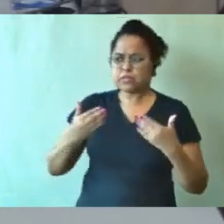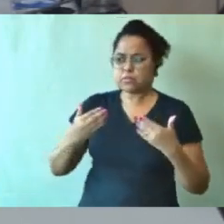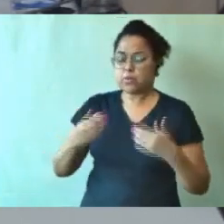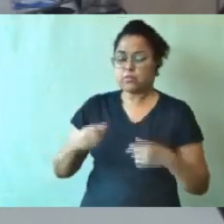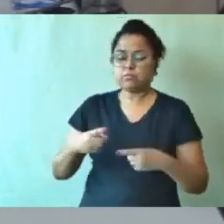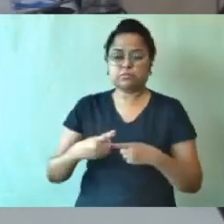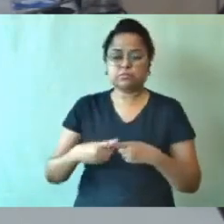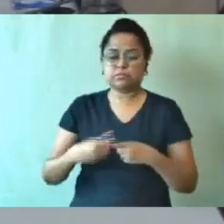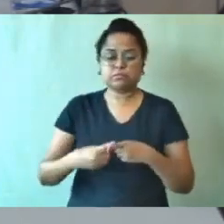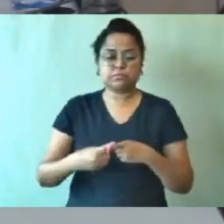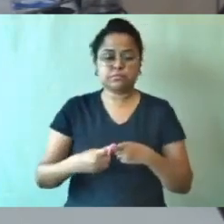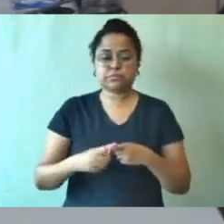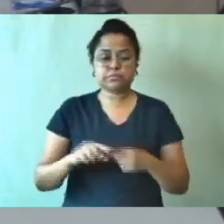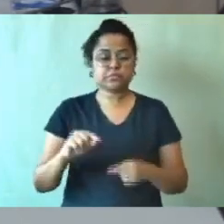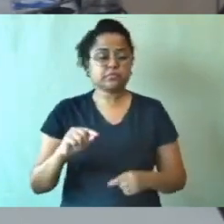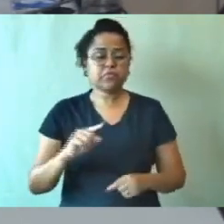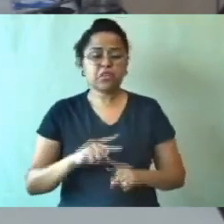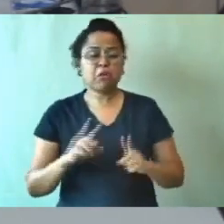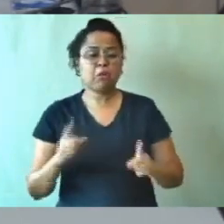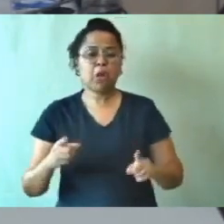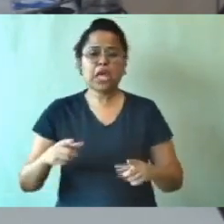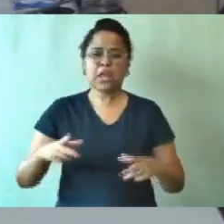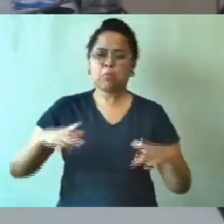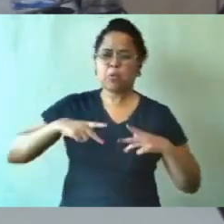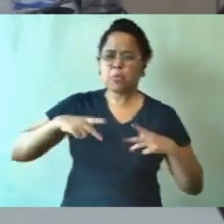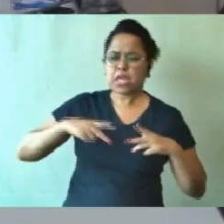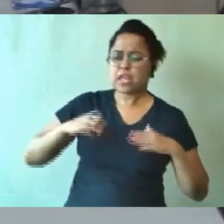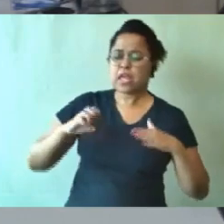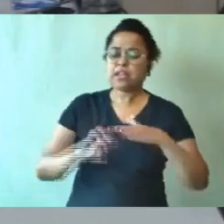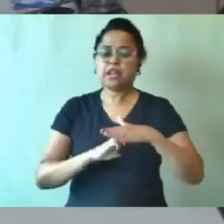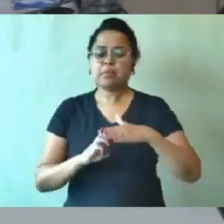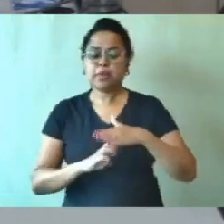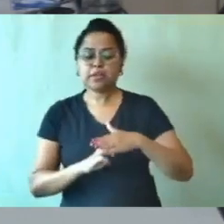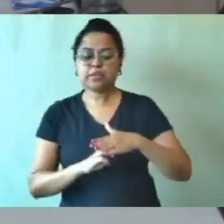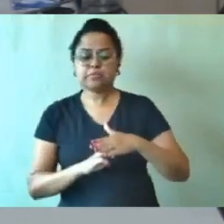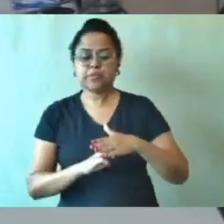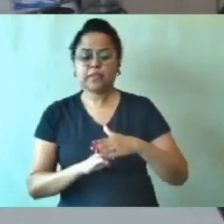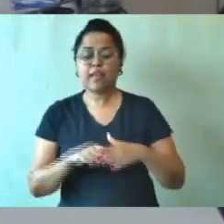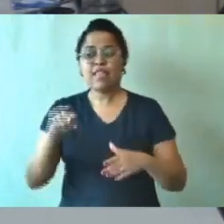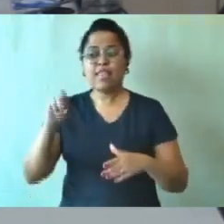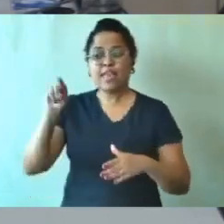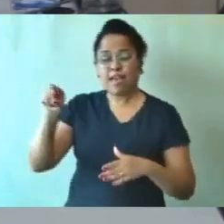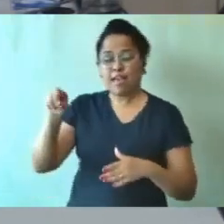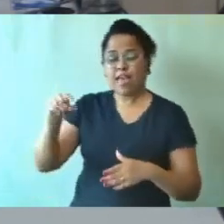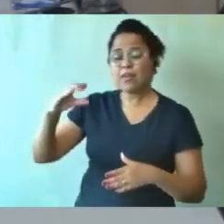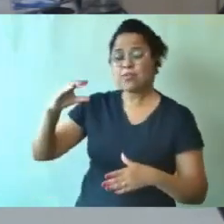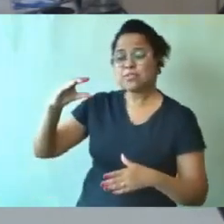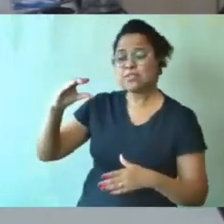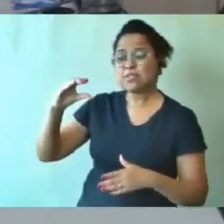ele não era o CEO, ele era simplesmente um investidor que sequer tinha integralizado o capital da empresa.